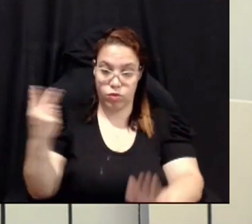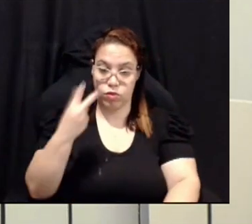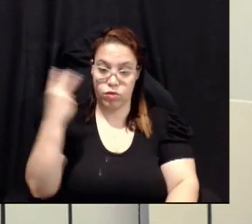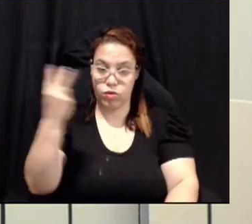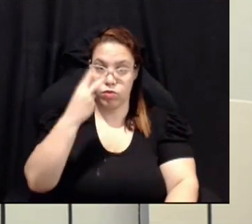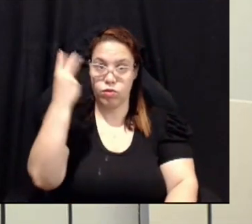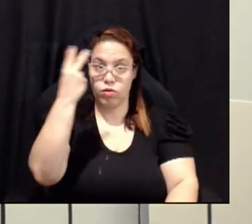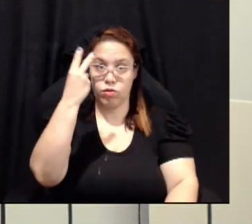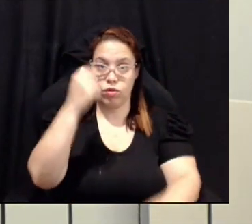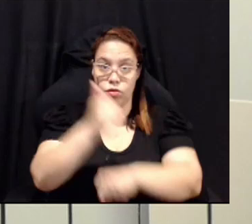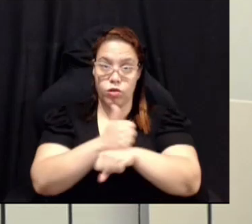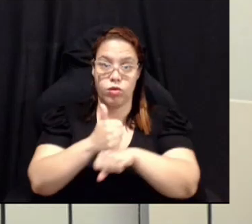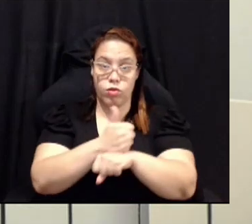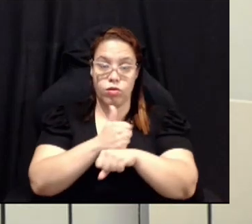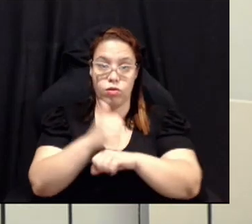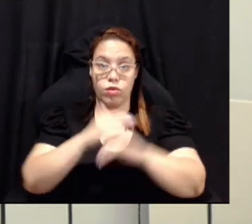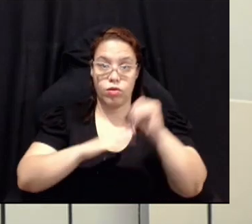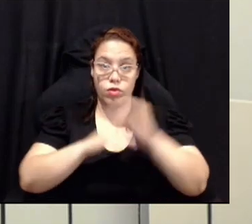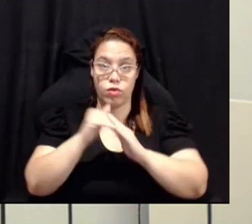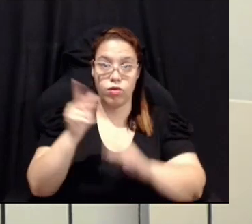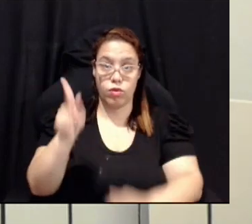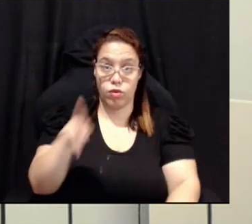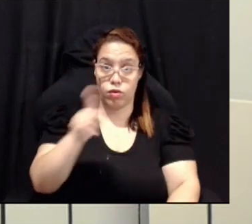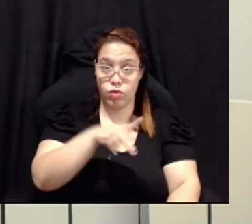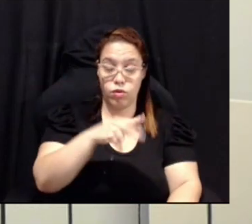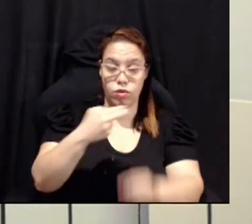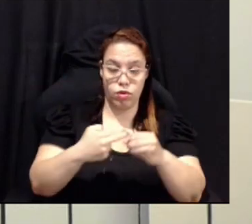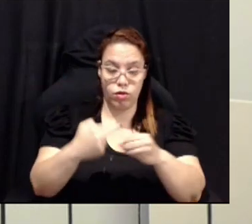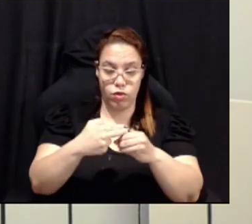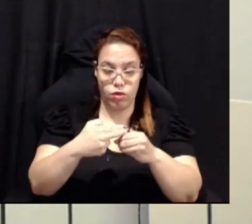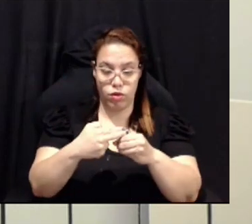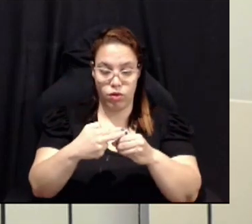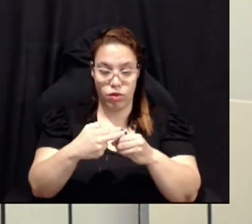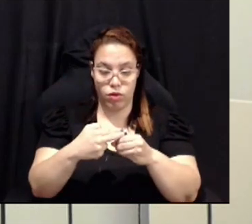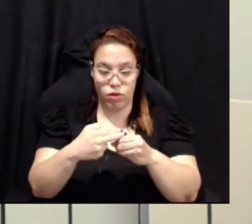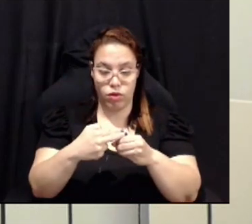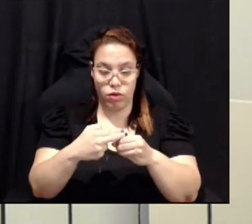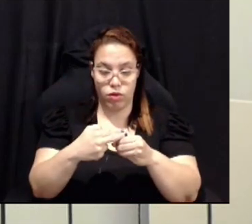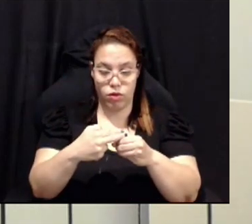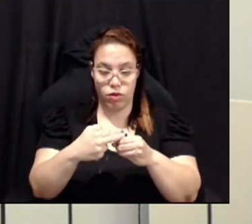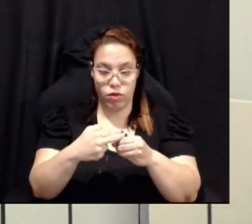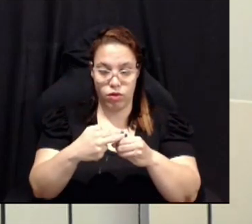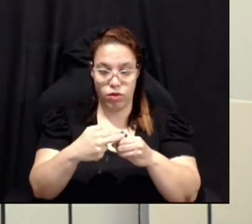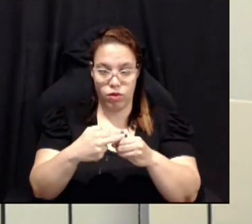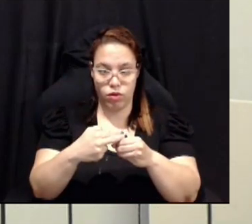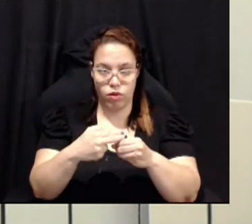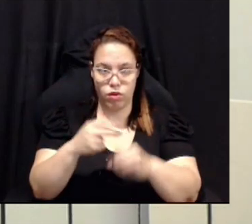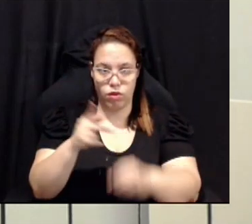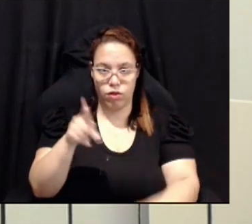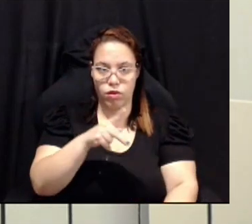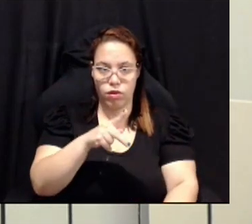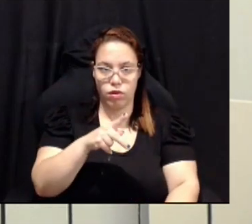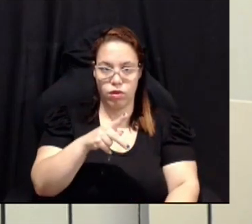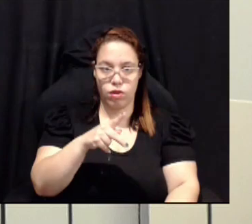da área. Professores da Unicamp e do Instituto Federal de São Paulo participaram do debate.